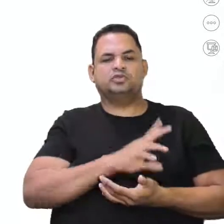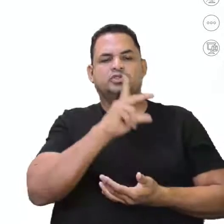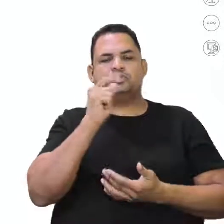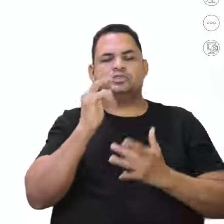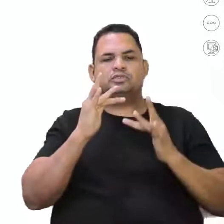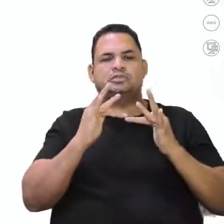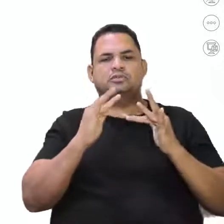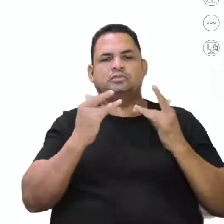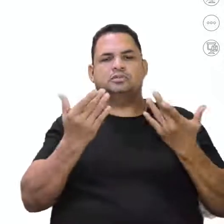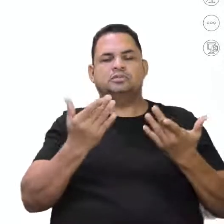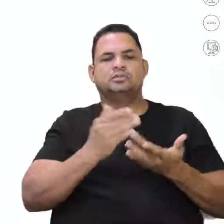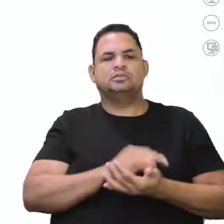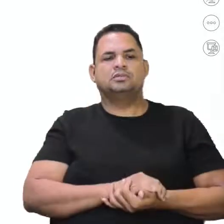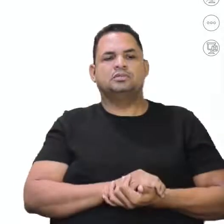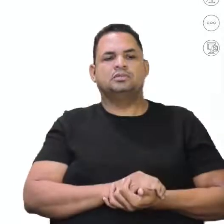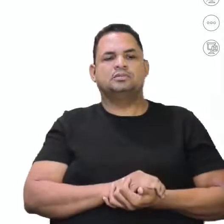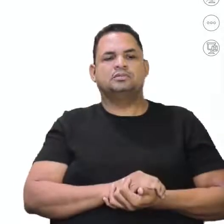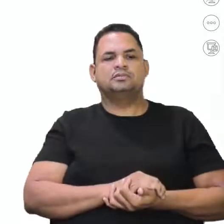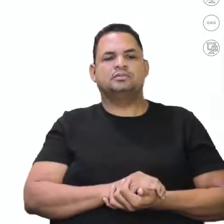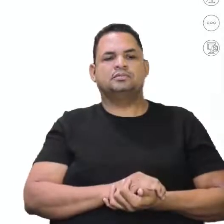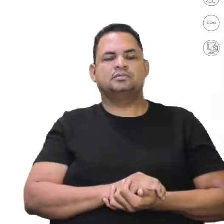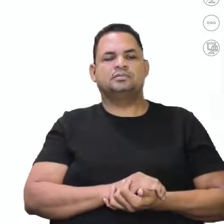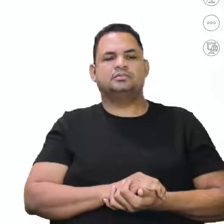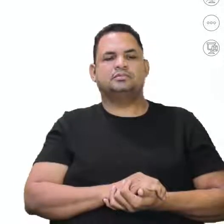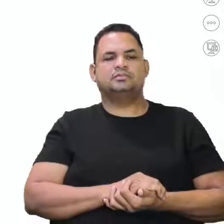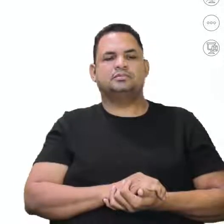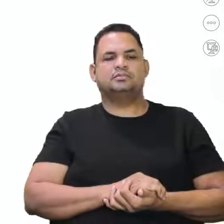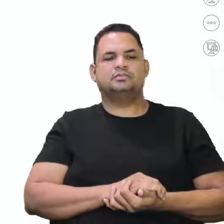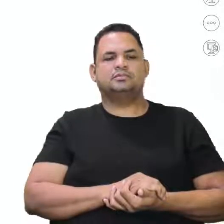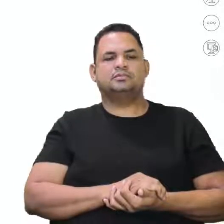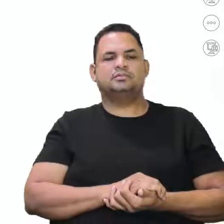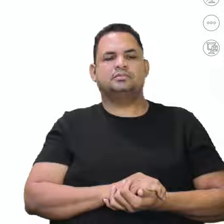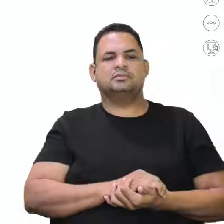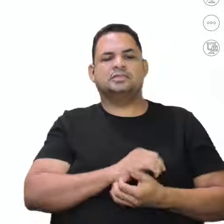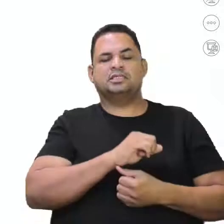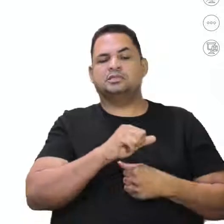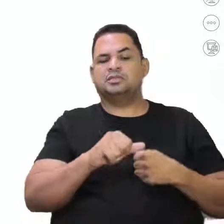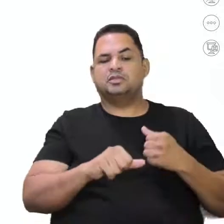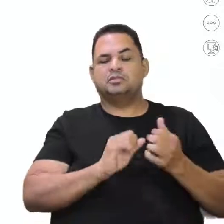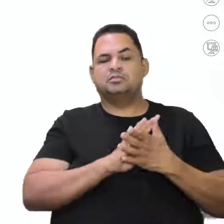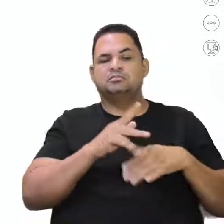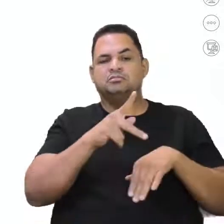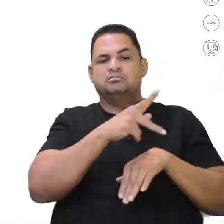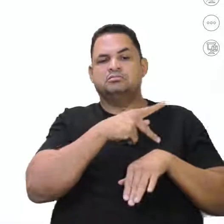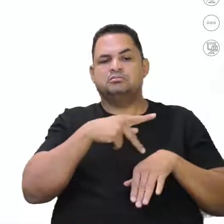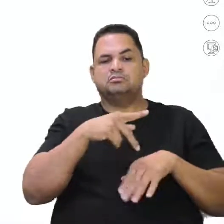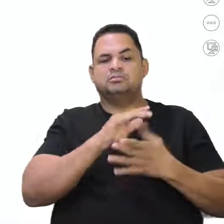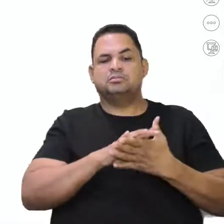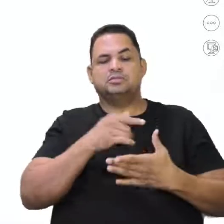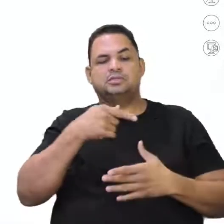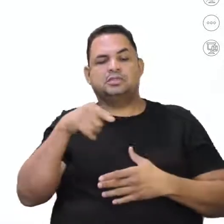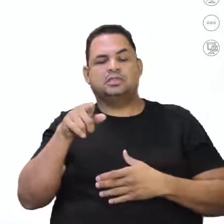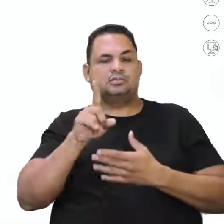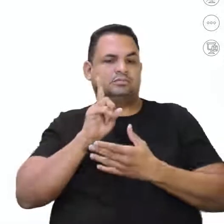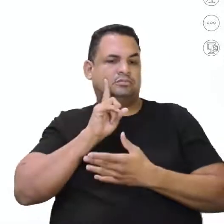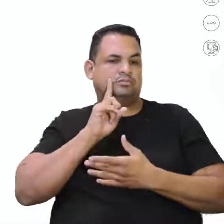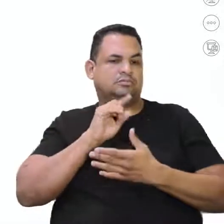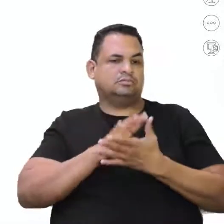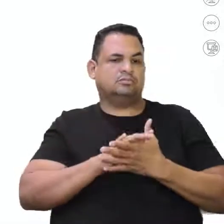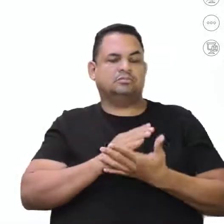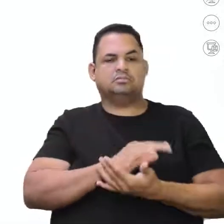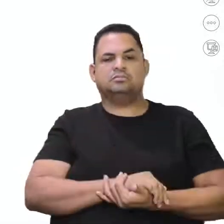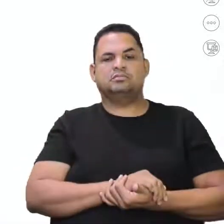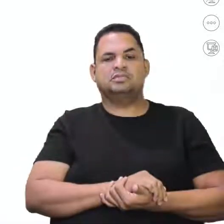o romantic love. Em Japan and Korea, aqui nós já mudamos do país. Vamos agora sair dos Estados Unidos, da questão